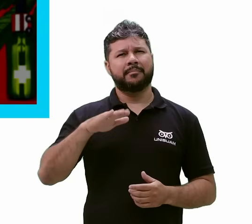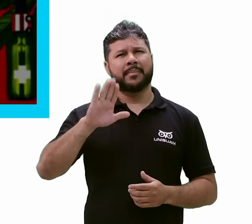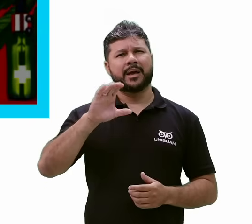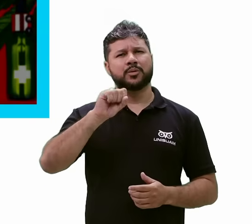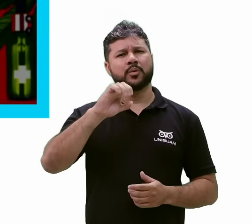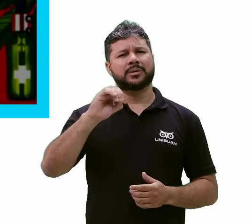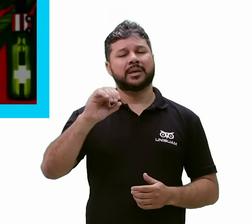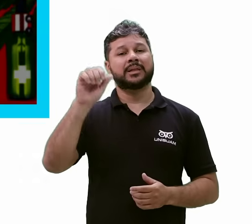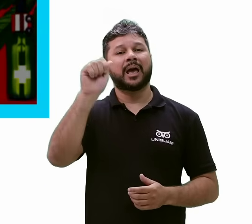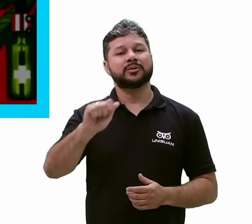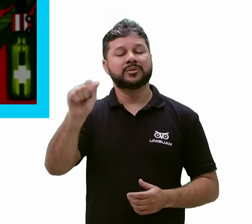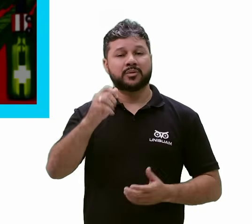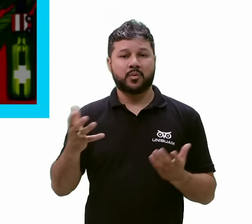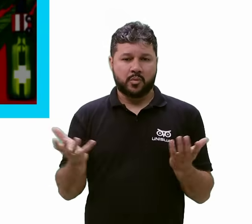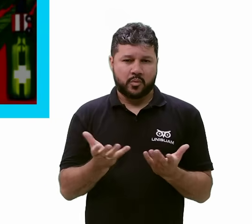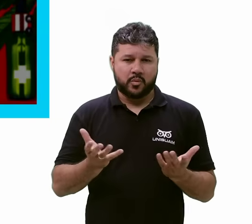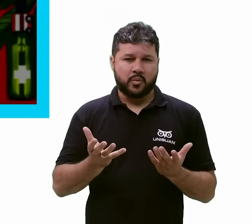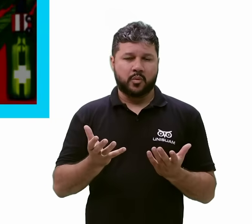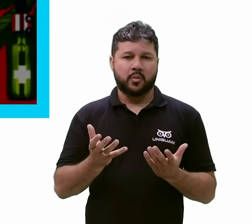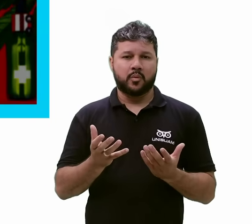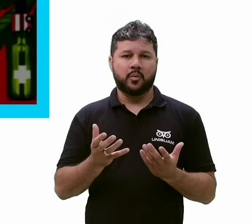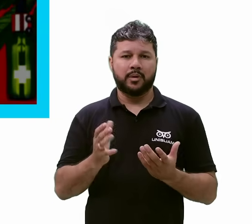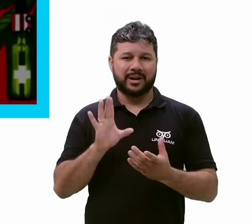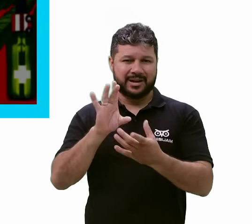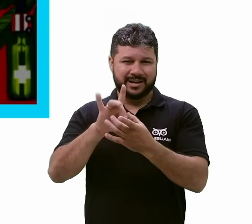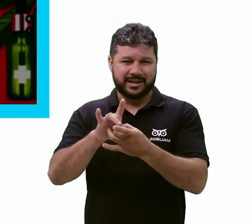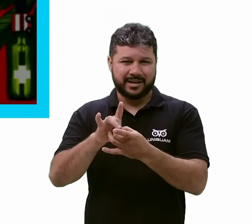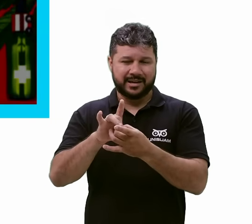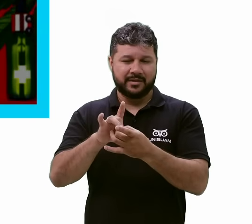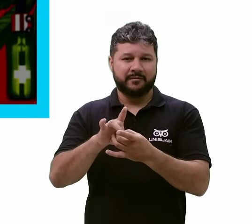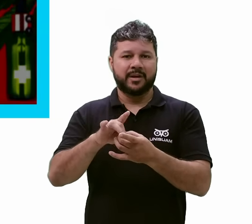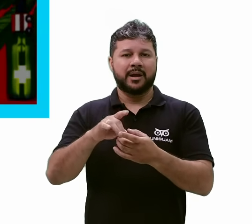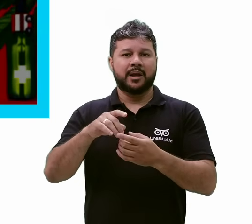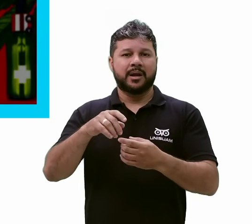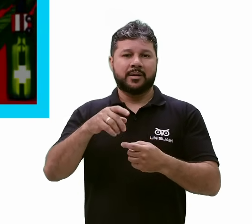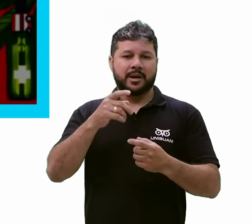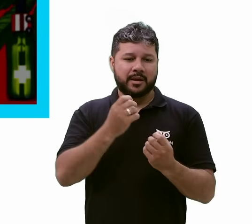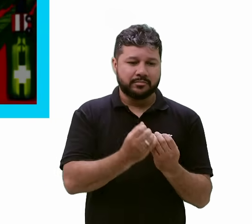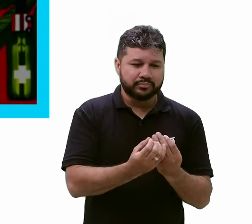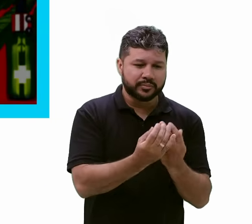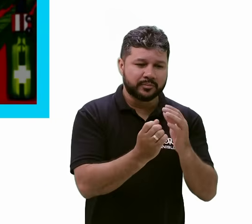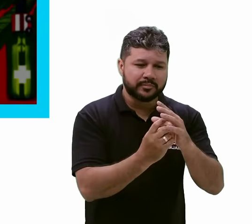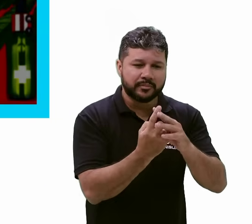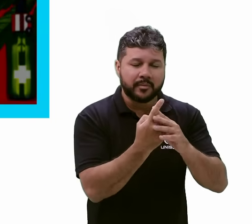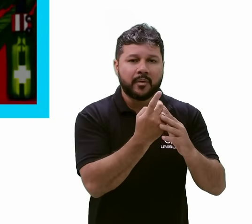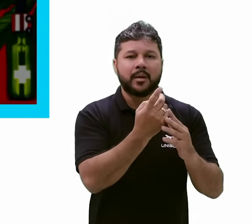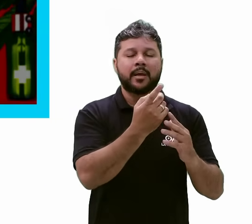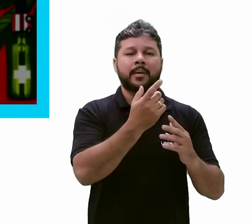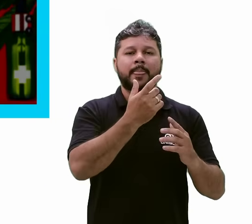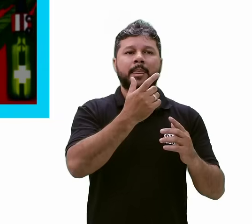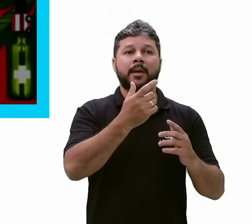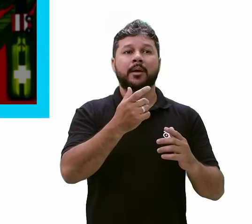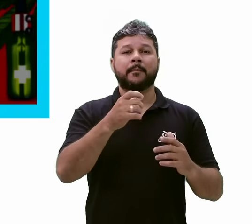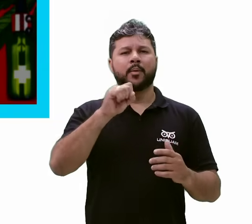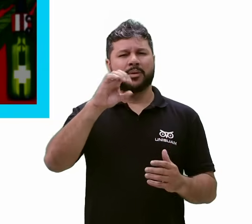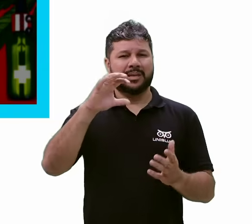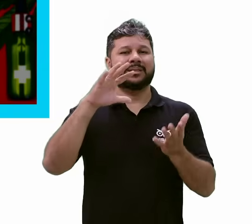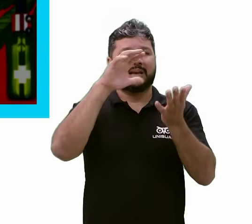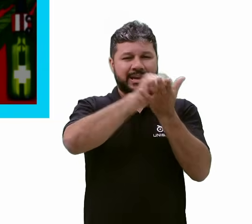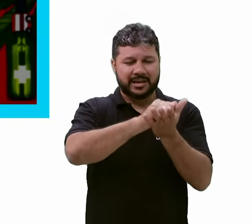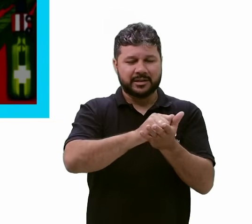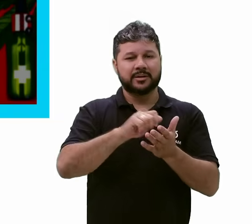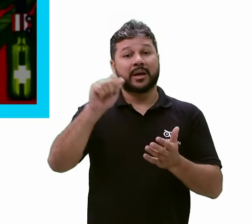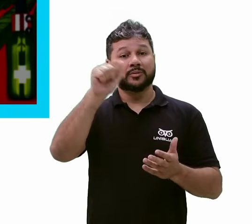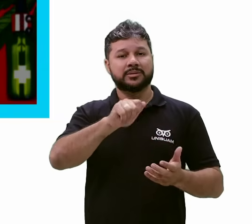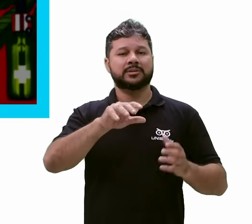80 associações hoje em dia de cultivo de cultivo no Brasil, mais de 80 associações cadastradas,